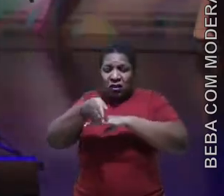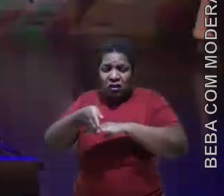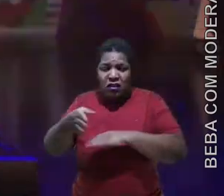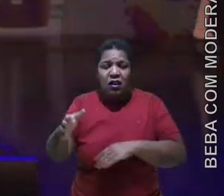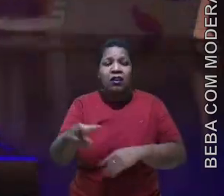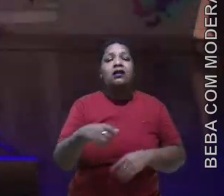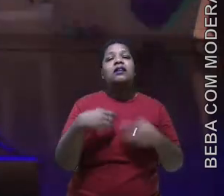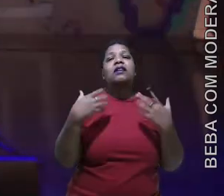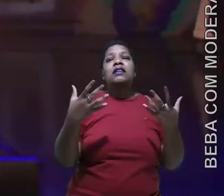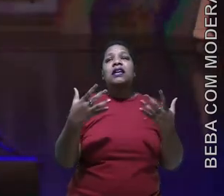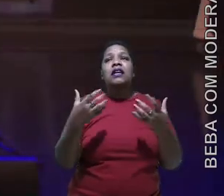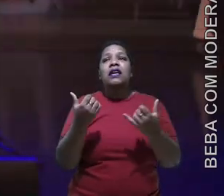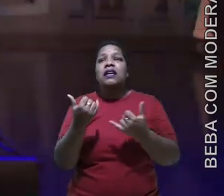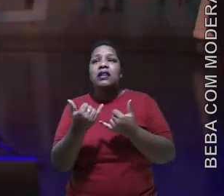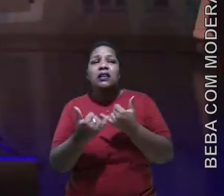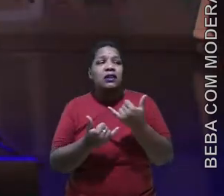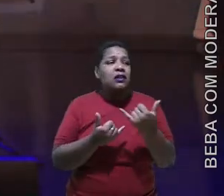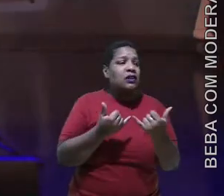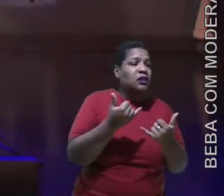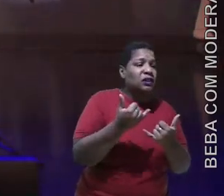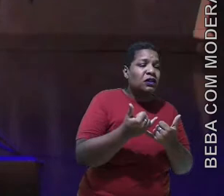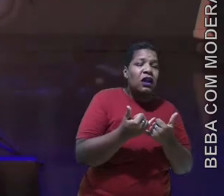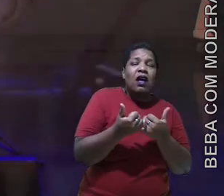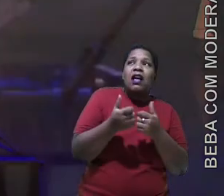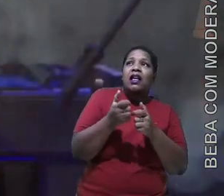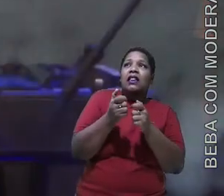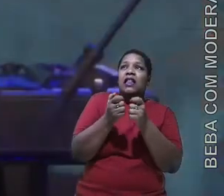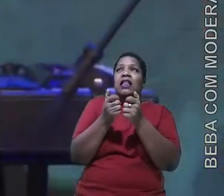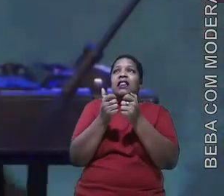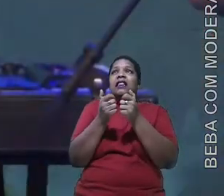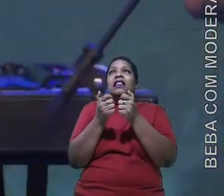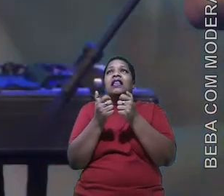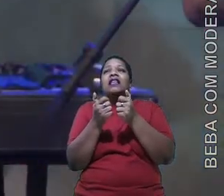a jogar brincar cagar